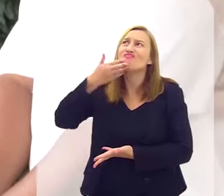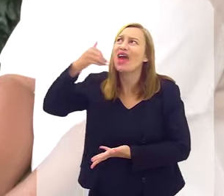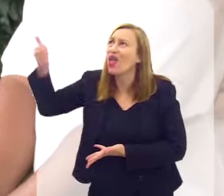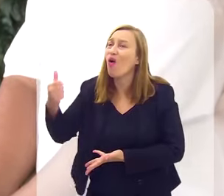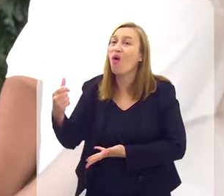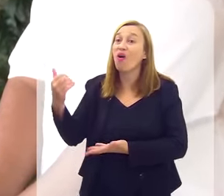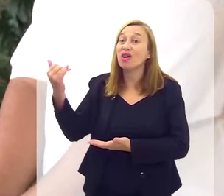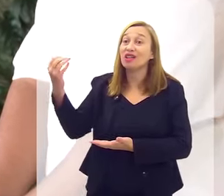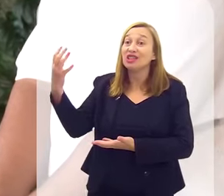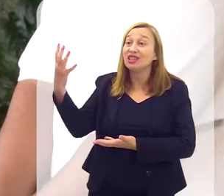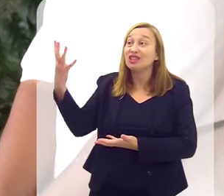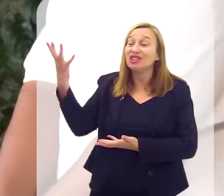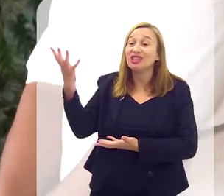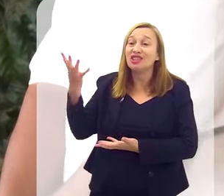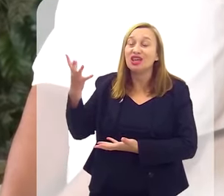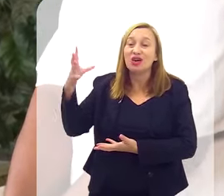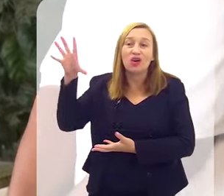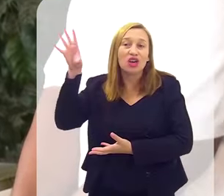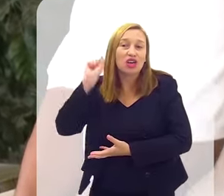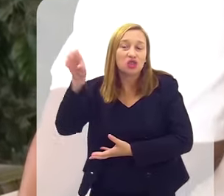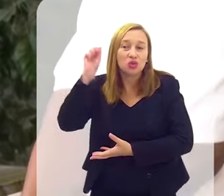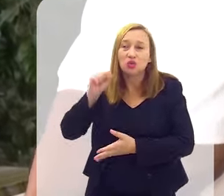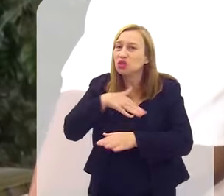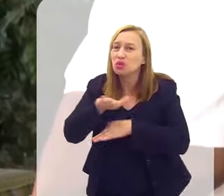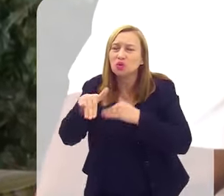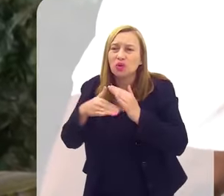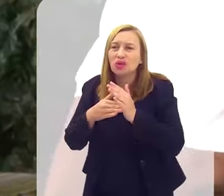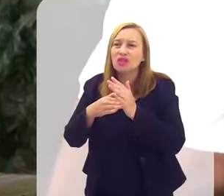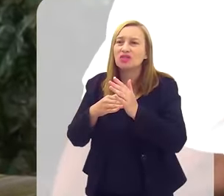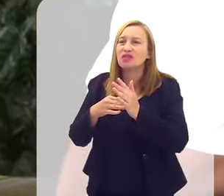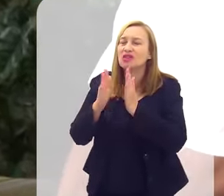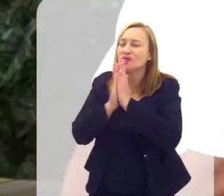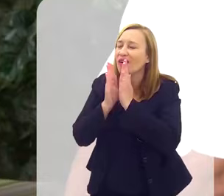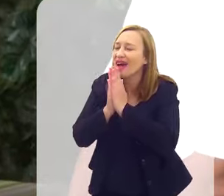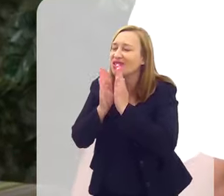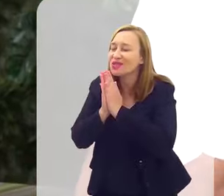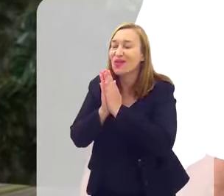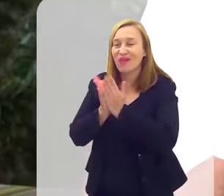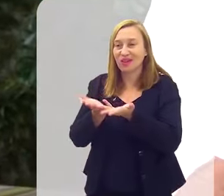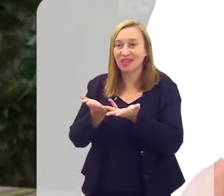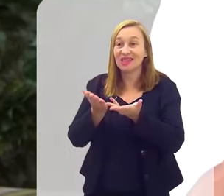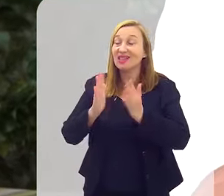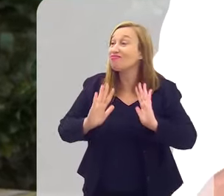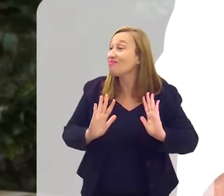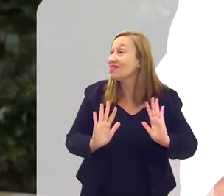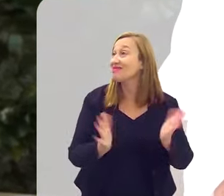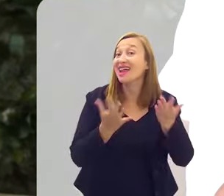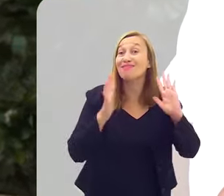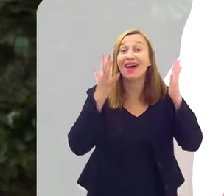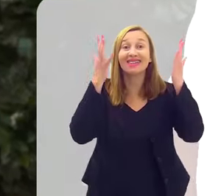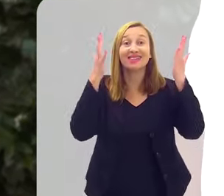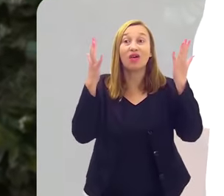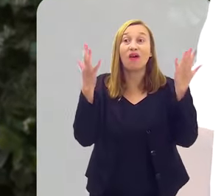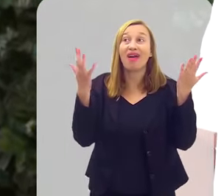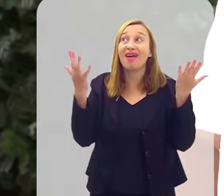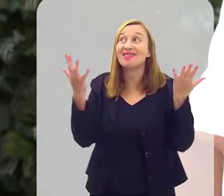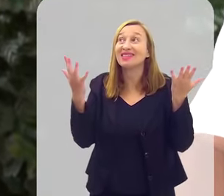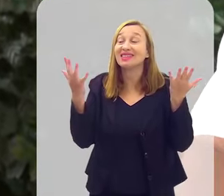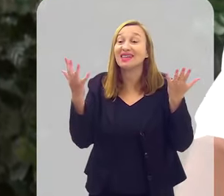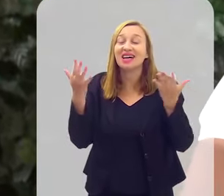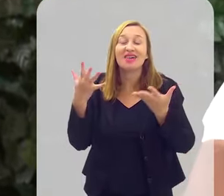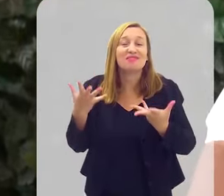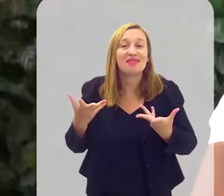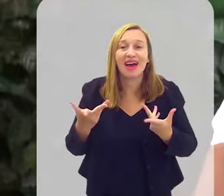ouve todas as nossas confidências nossas angústias então é uma celebração assim